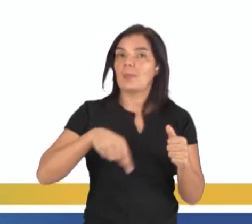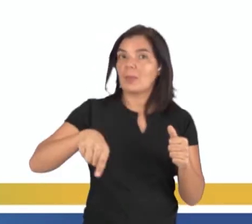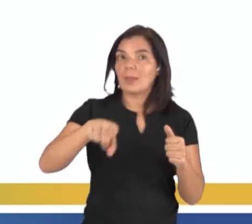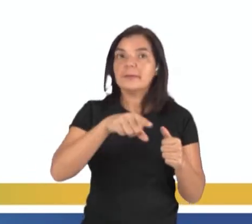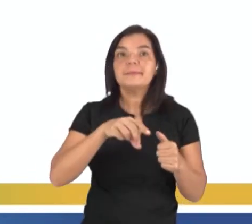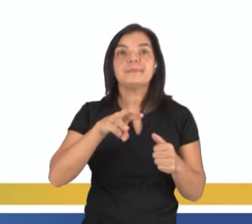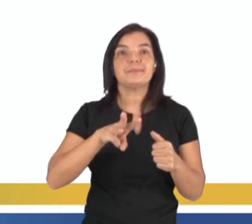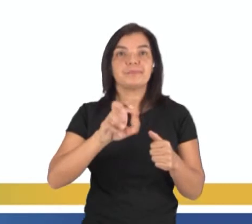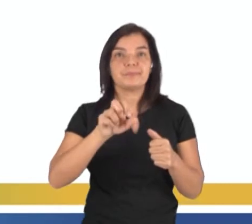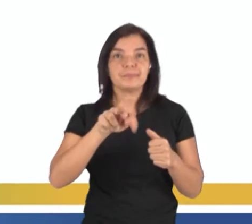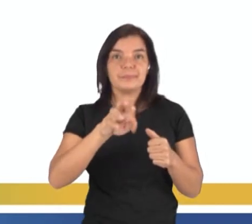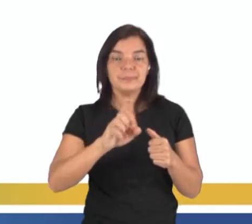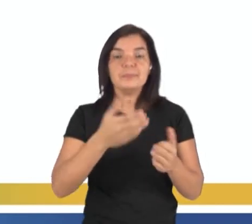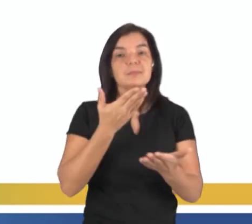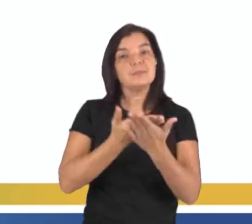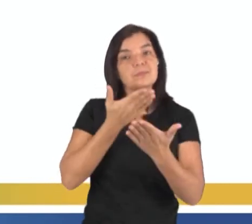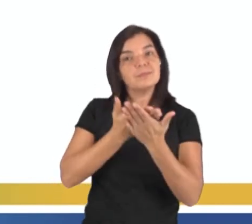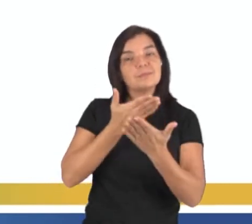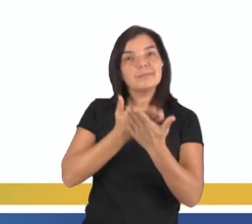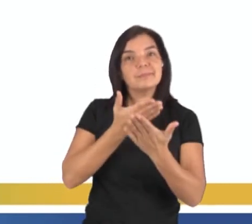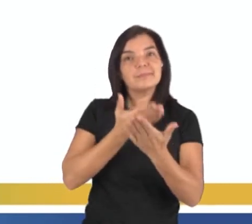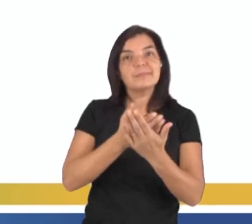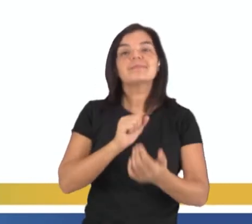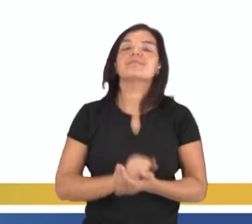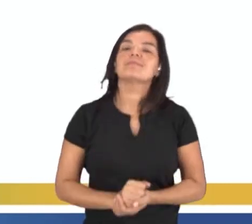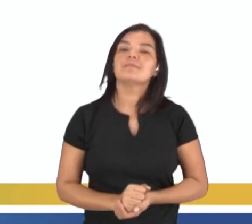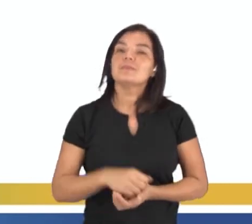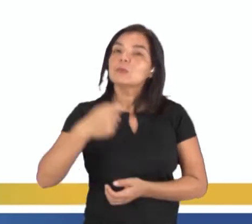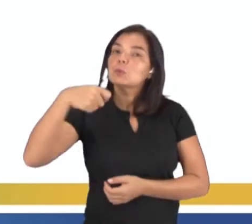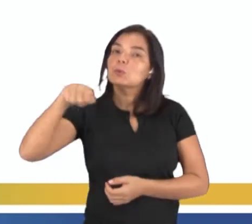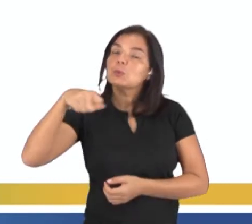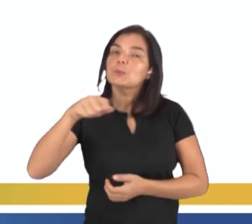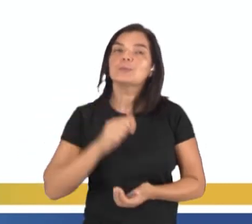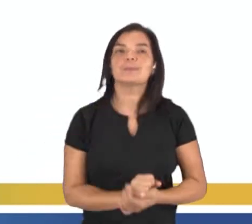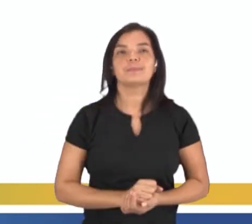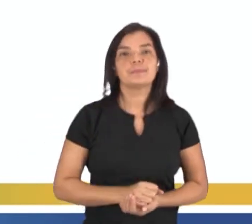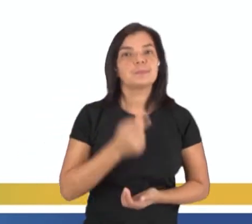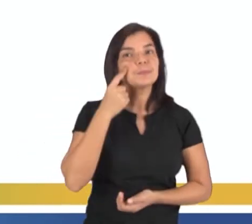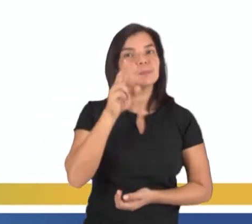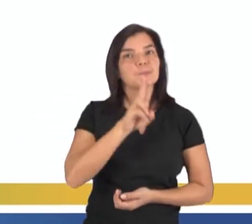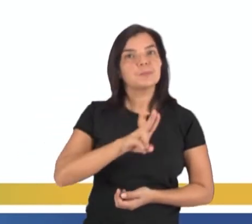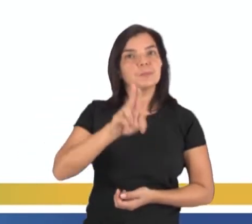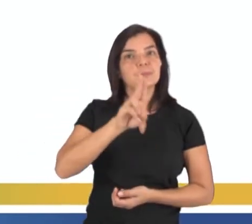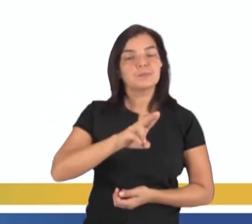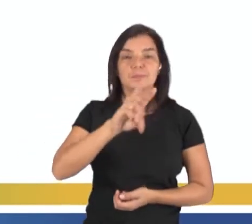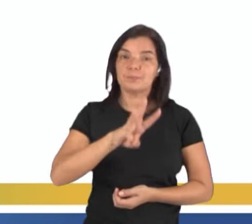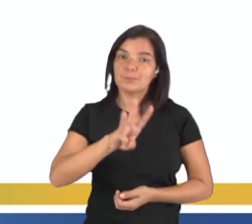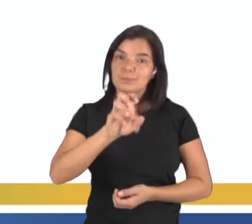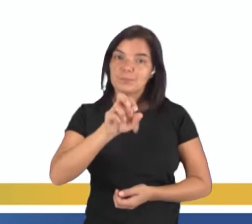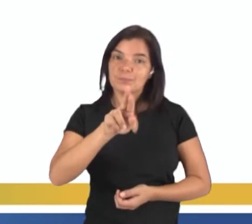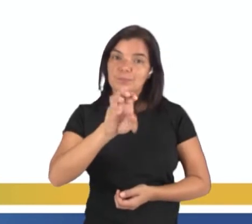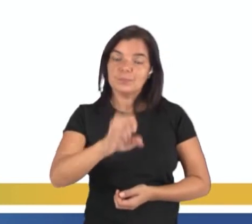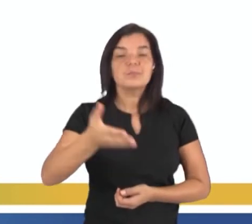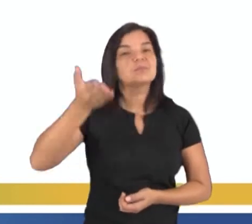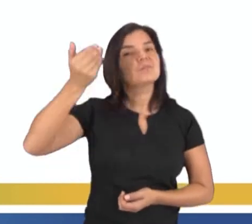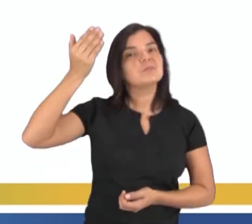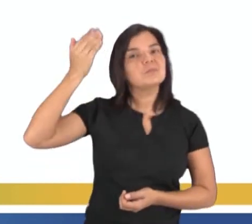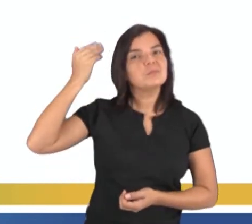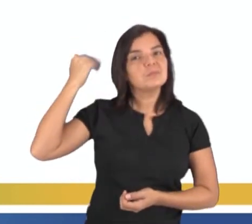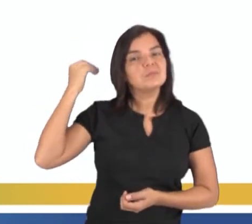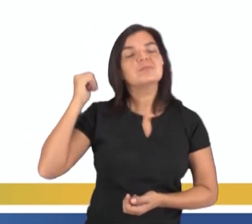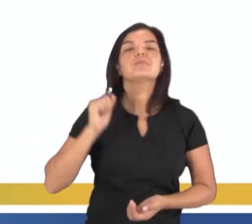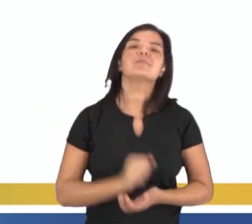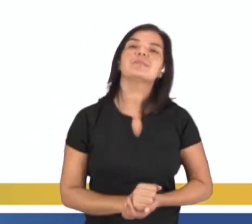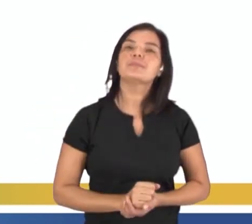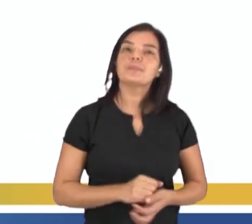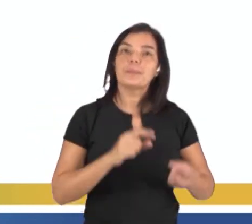studying when the bell rang. Eles estavam estudando quando o sino tocou. A gente usou o were como passado do verbo to be, porque a gente está falando de